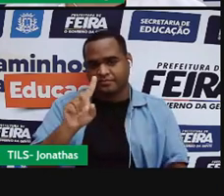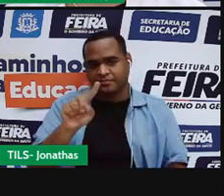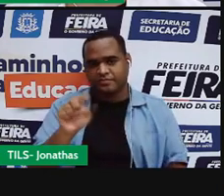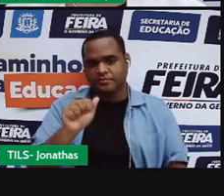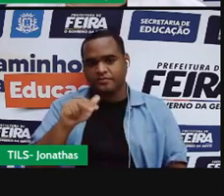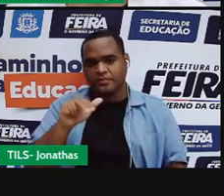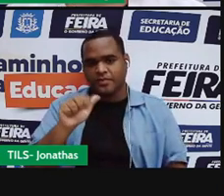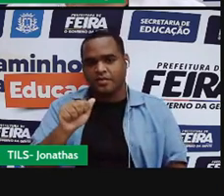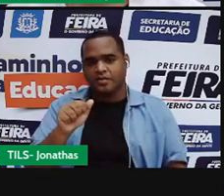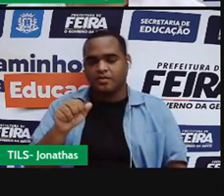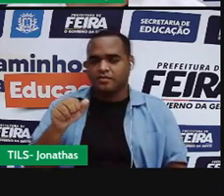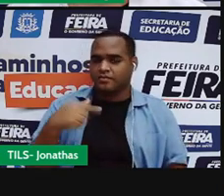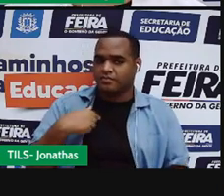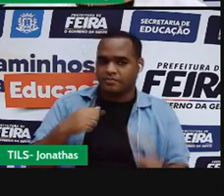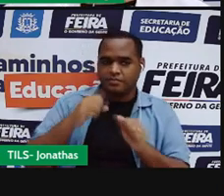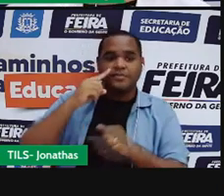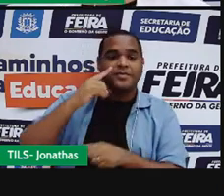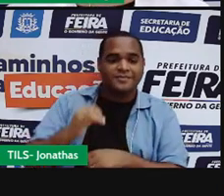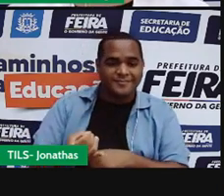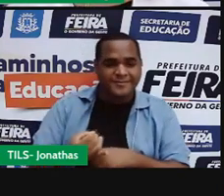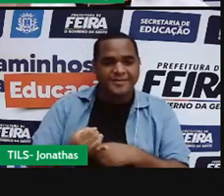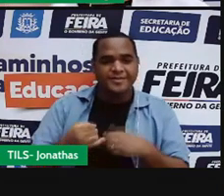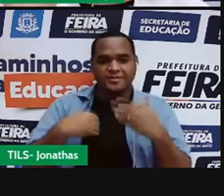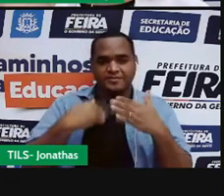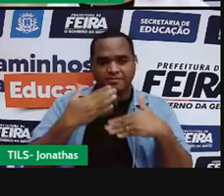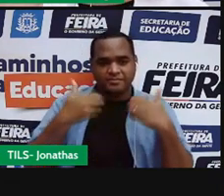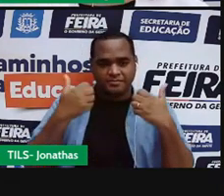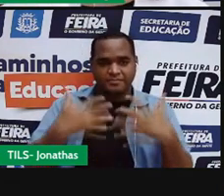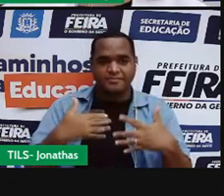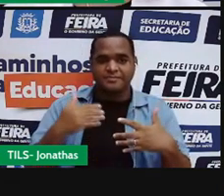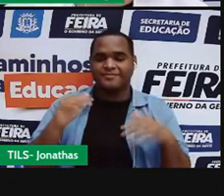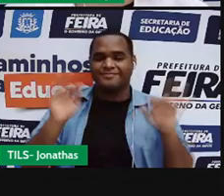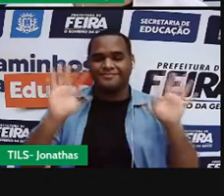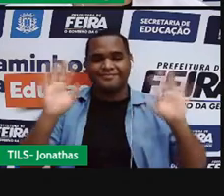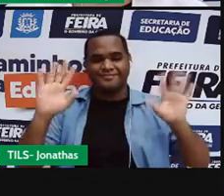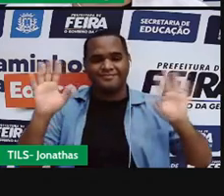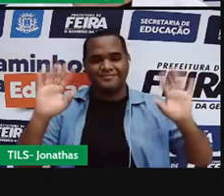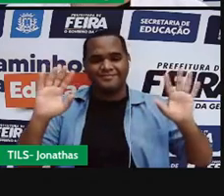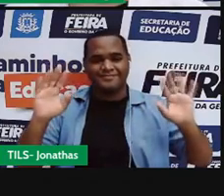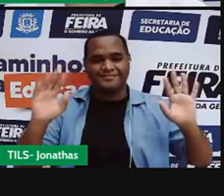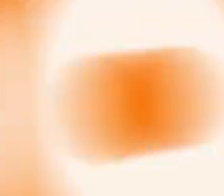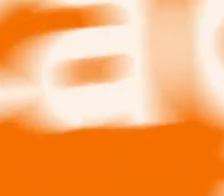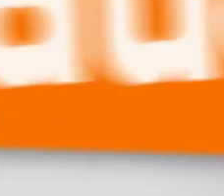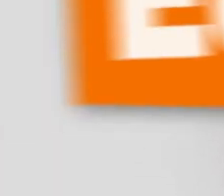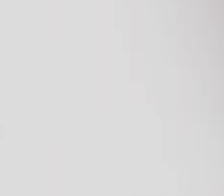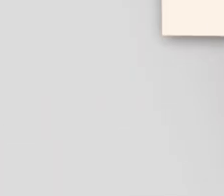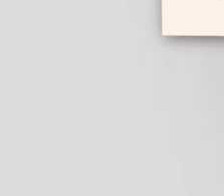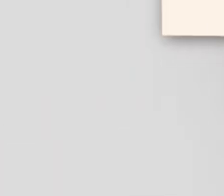esperando vocês, né? Então, até daqui a pouco, pessoal. Vamos lá, Suzana.